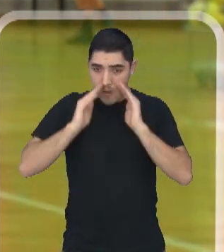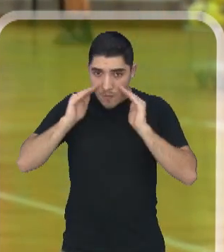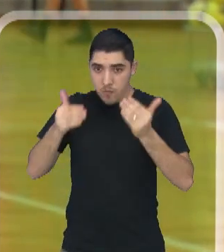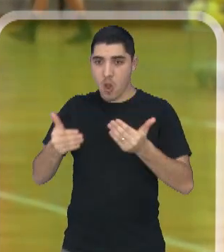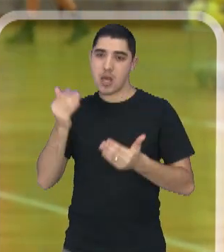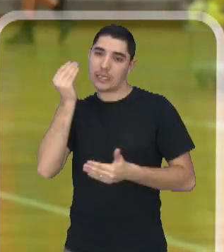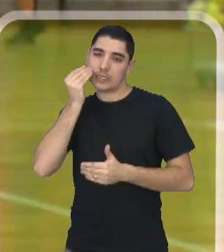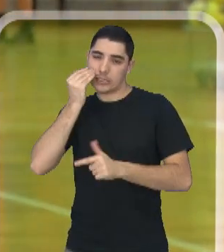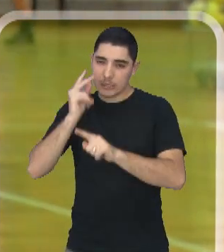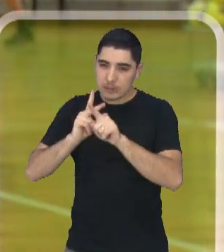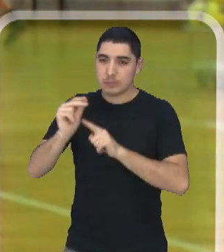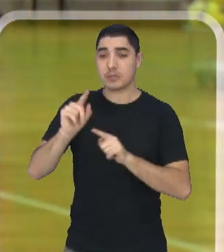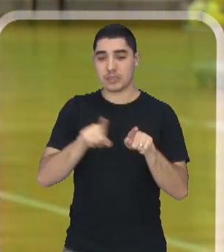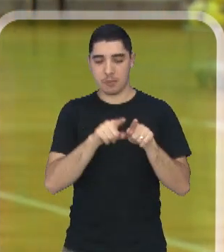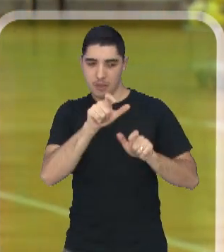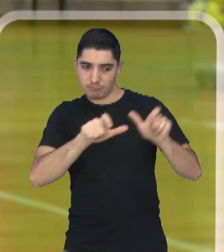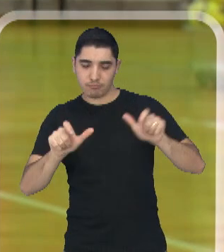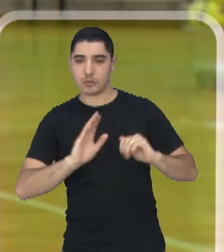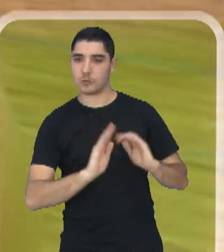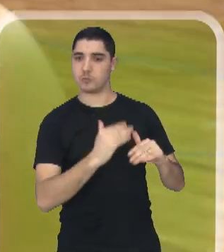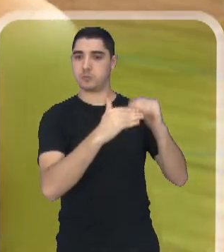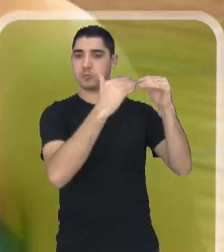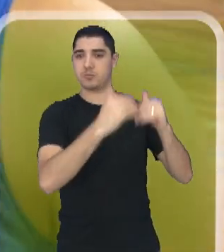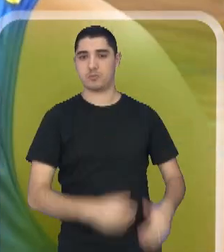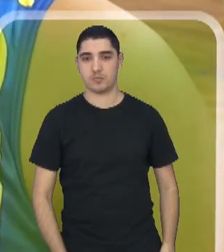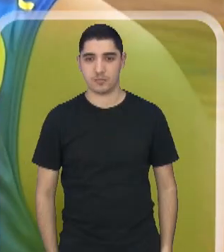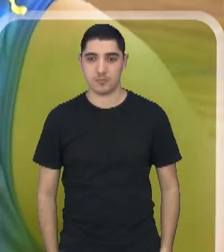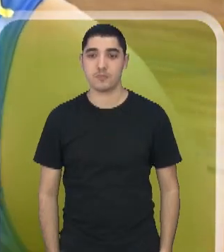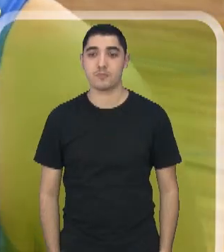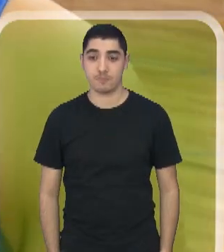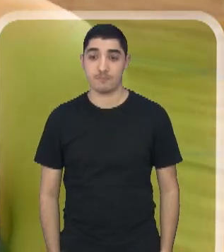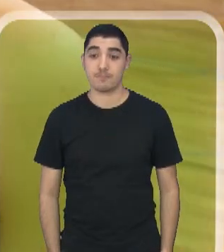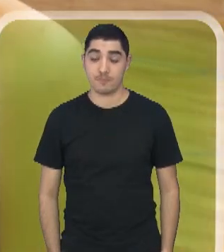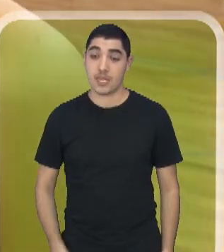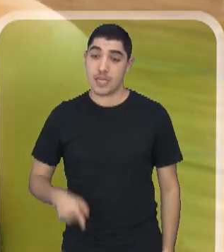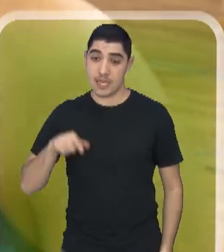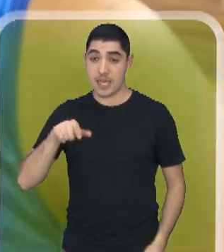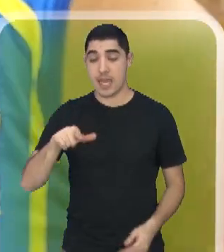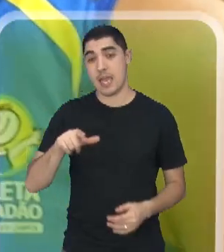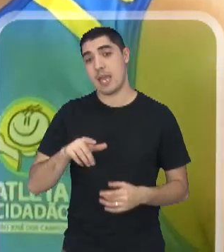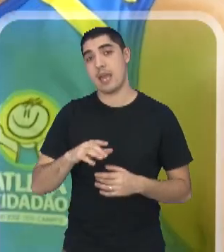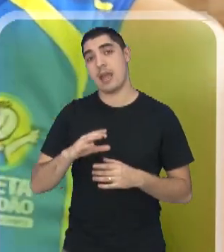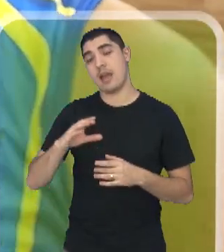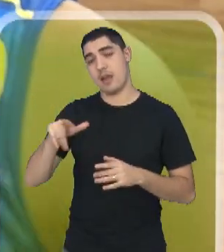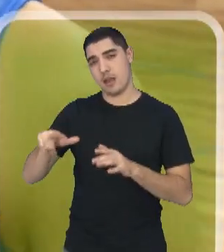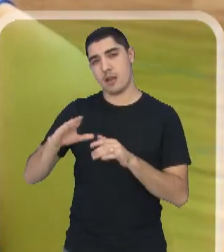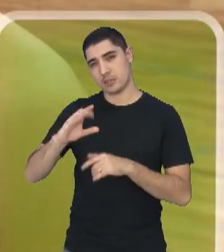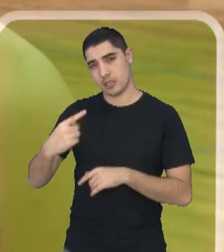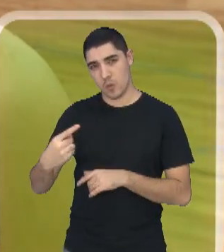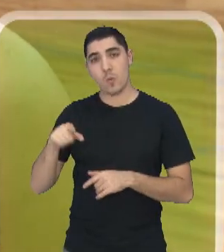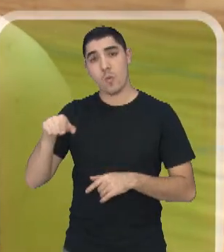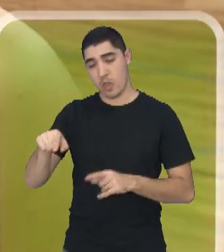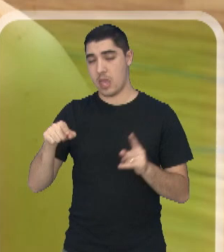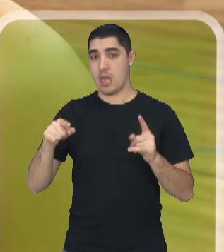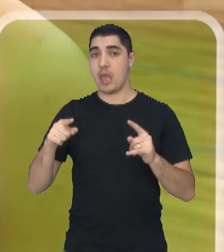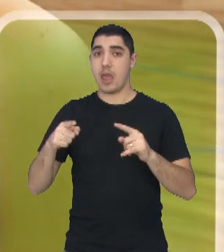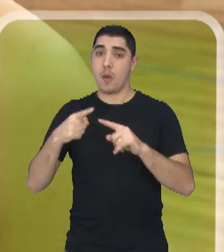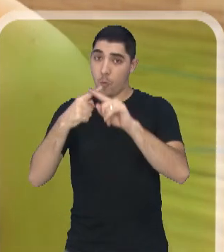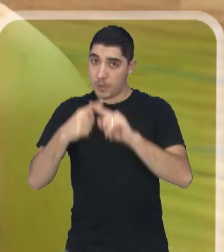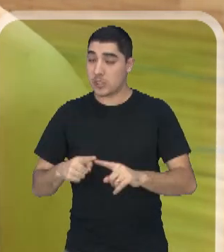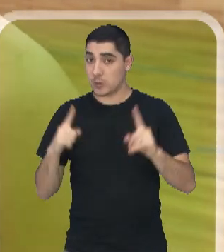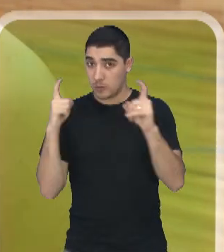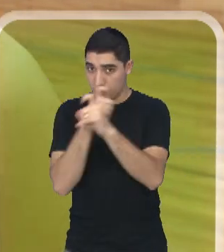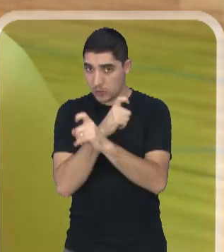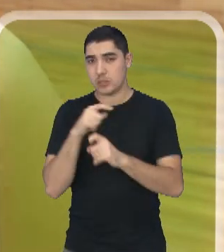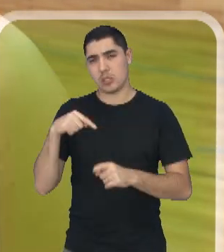posição possível e o desenvolvimento, principalmente, das atletas. Por ligação, é um nível bem, bem grande, assim, e a gente